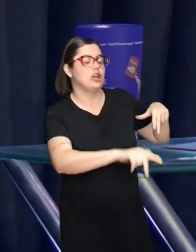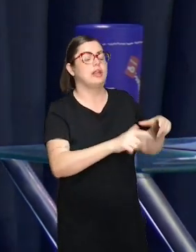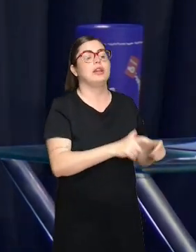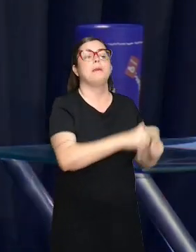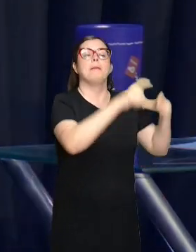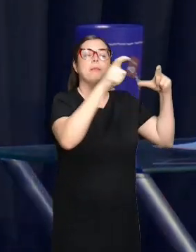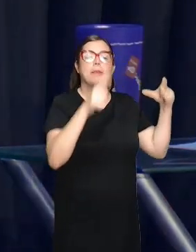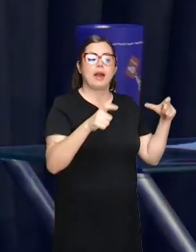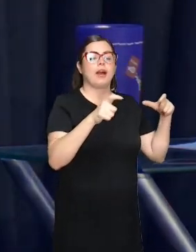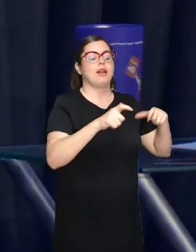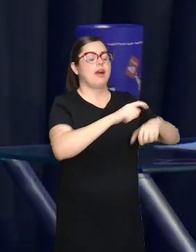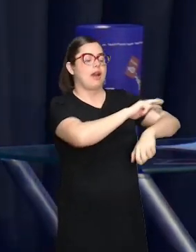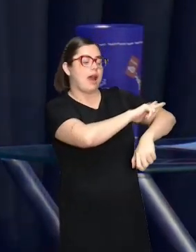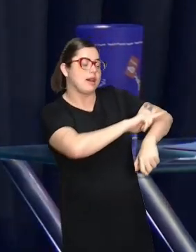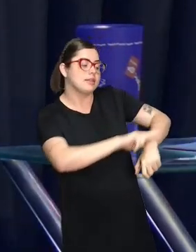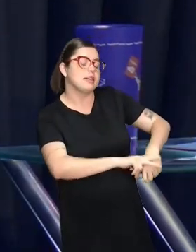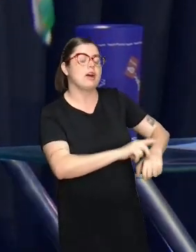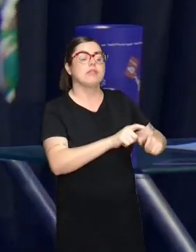é o pilar racial, o pilar